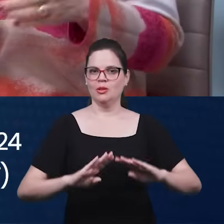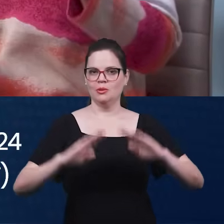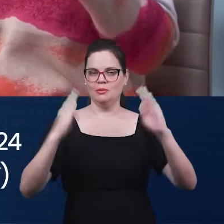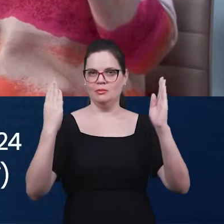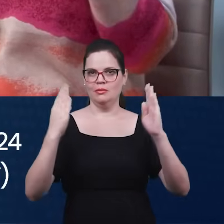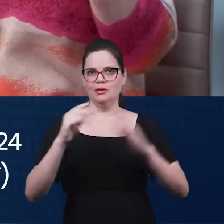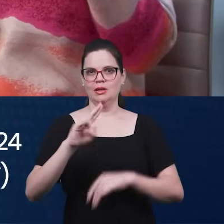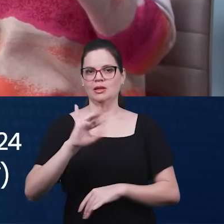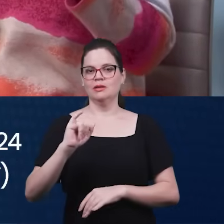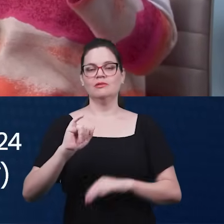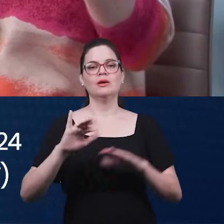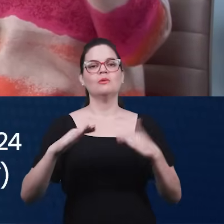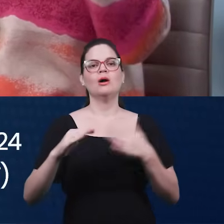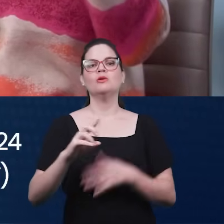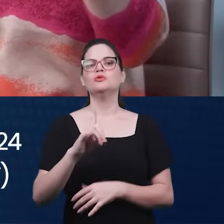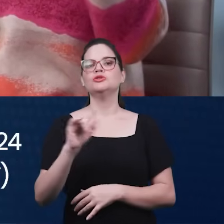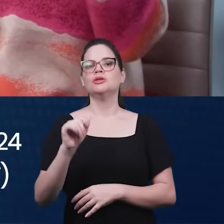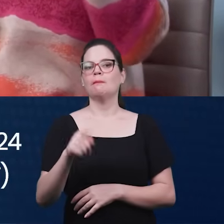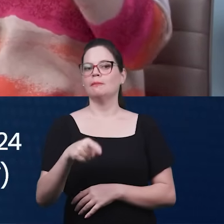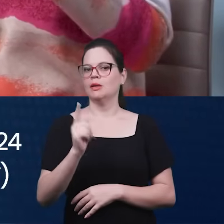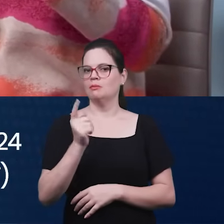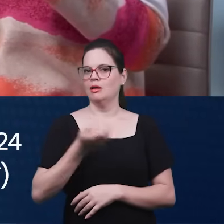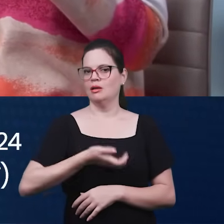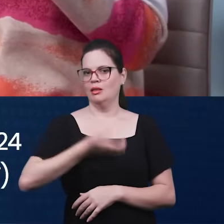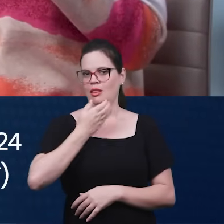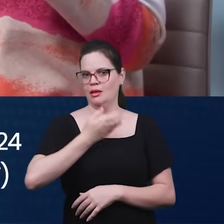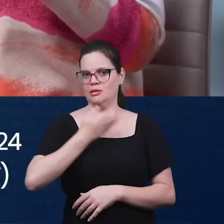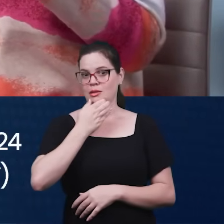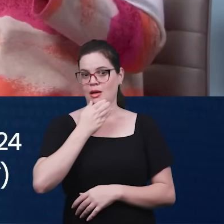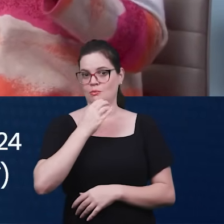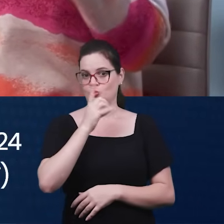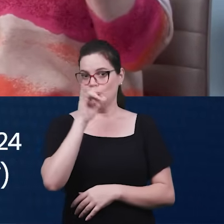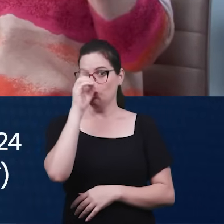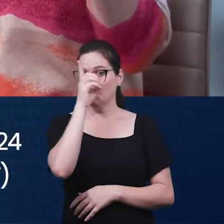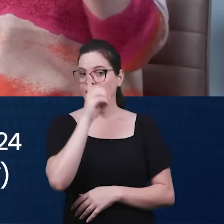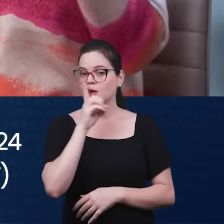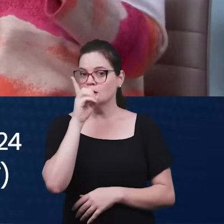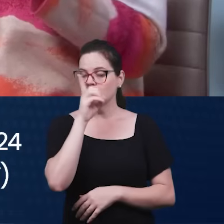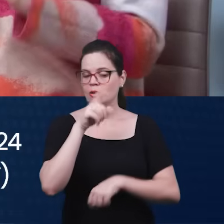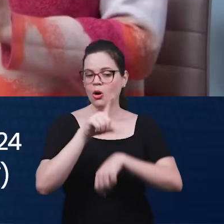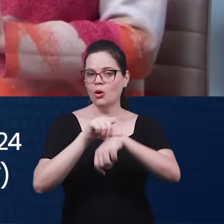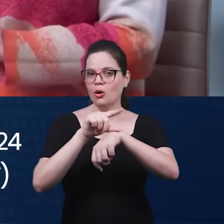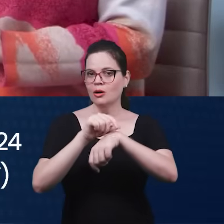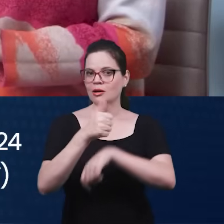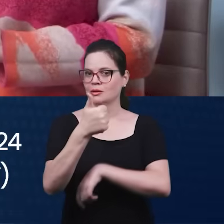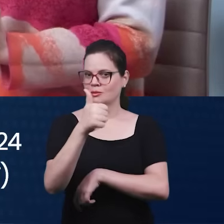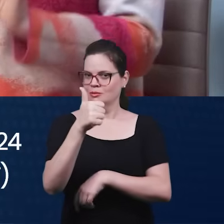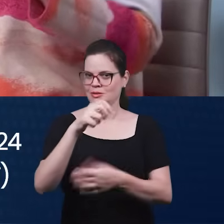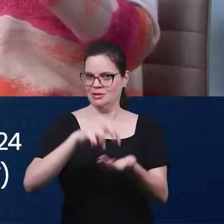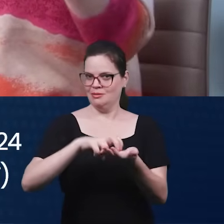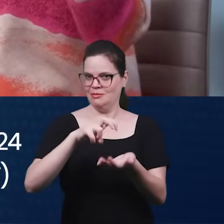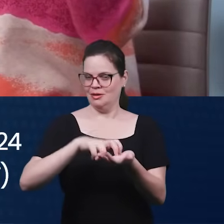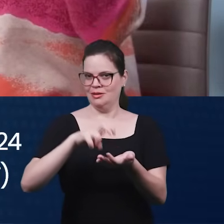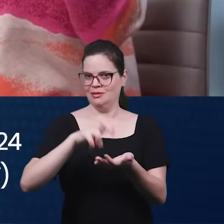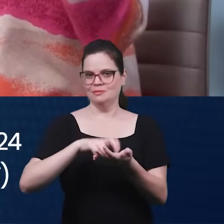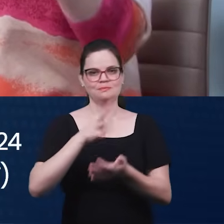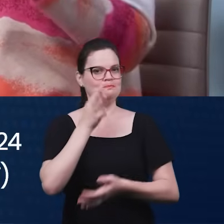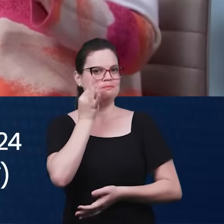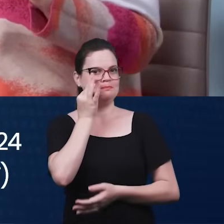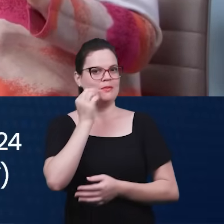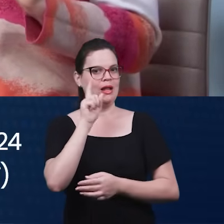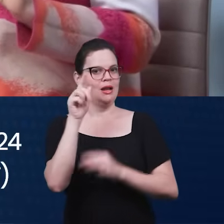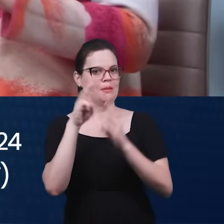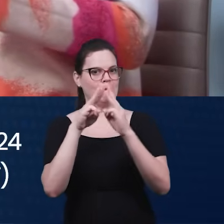Festas será realizado no dia 1º de dezembro, domingo, às 11 horas da manhã, presencialmente